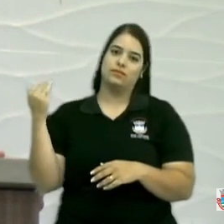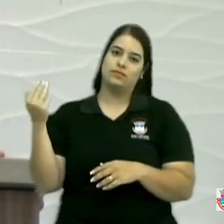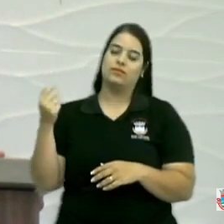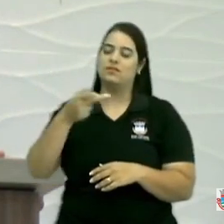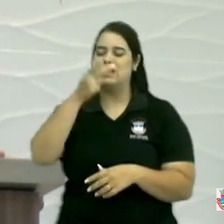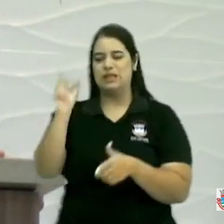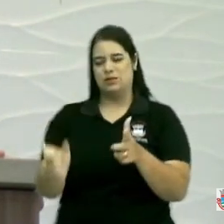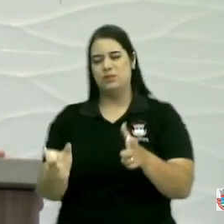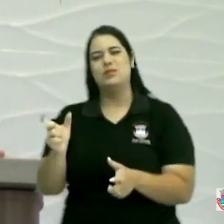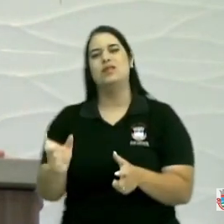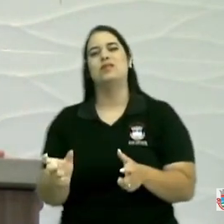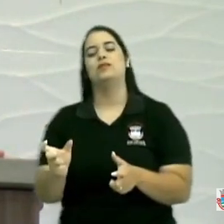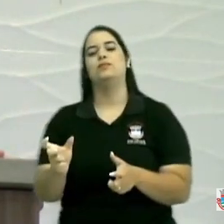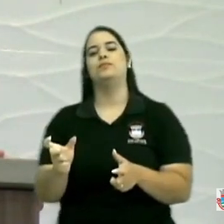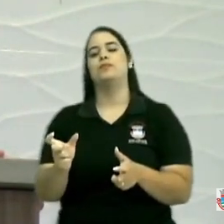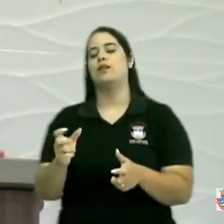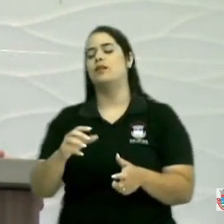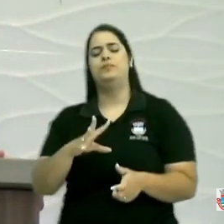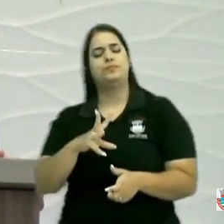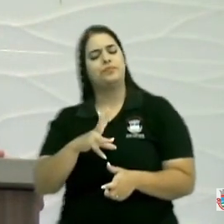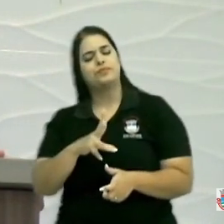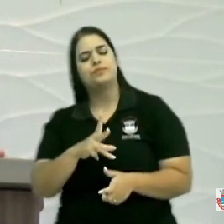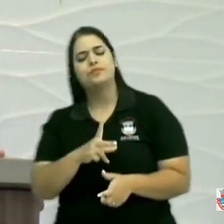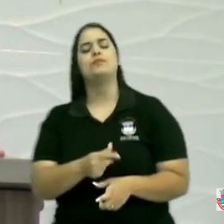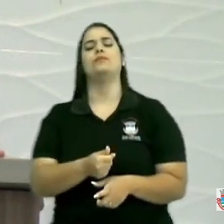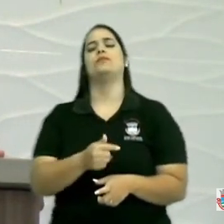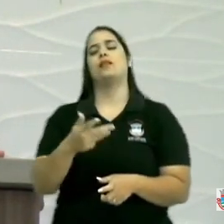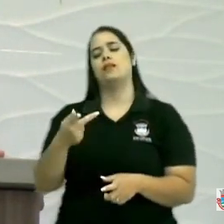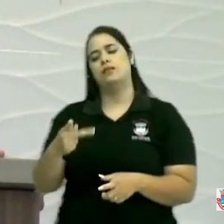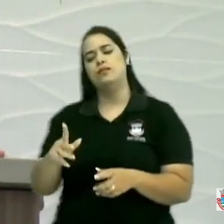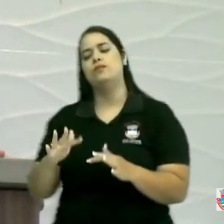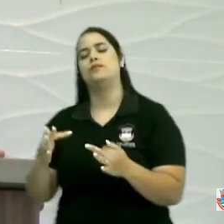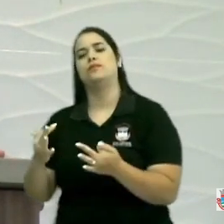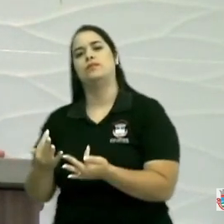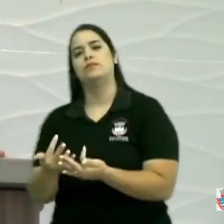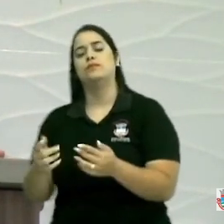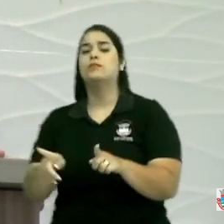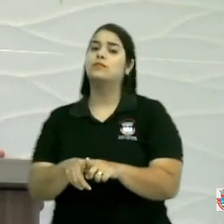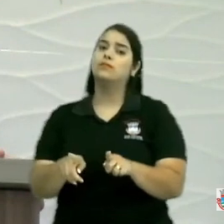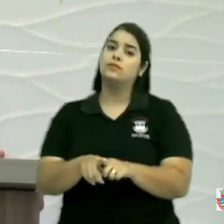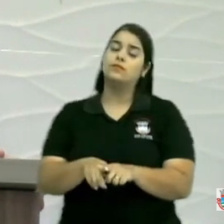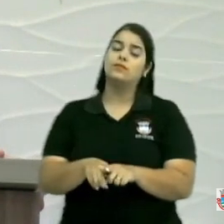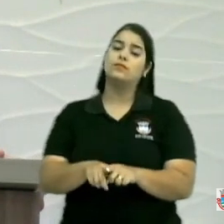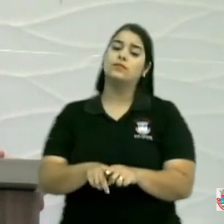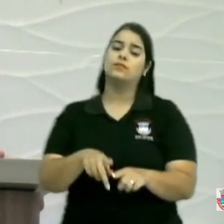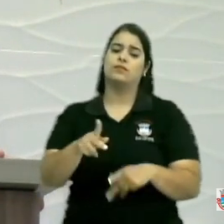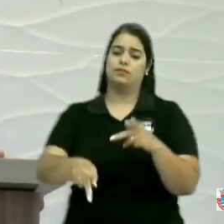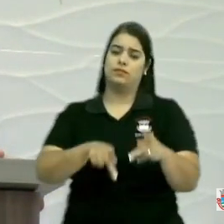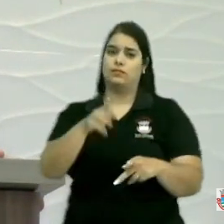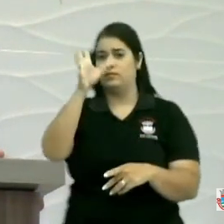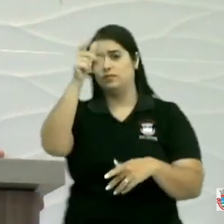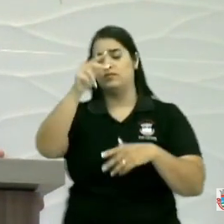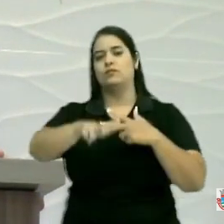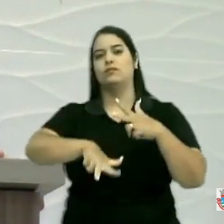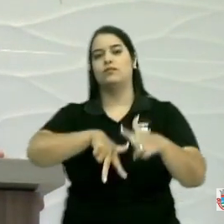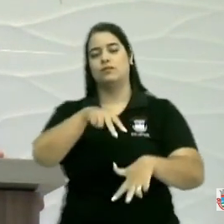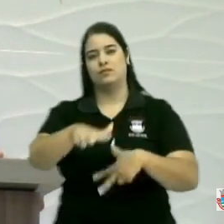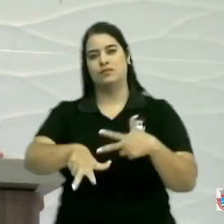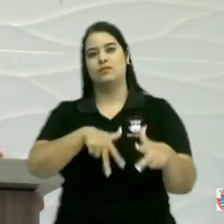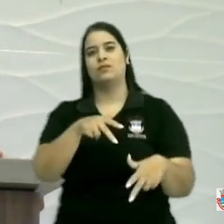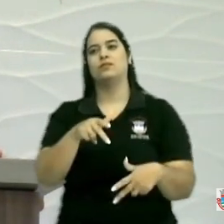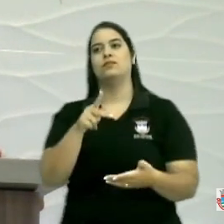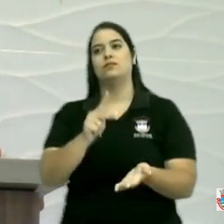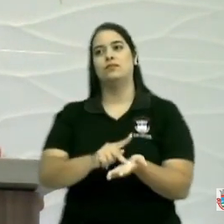uma pessoa que, amado por sua família, mas pelo povo de São Bento do Una, que trazia de